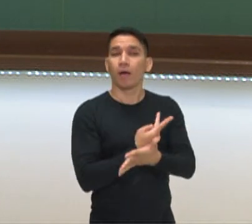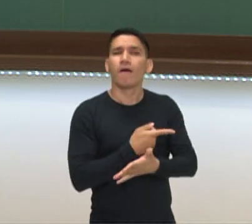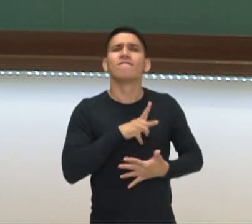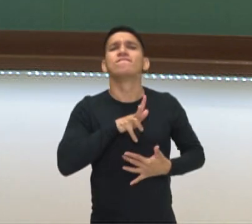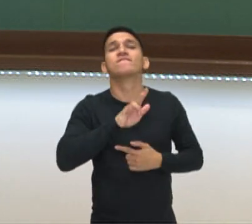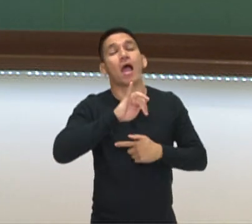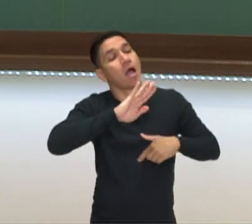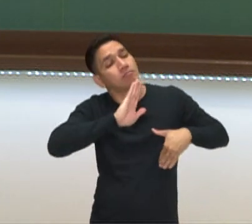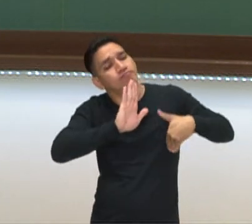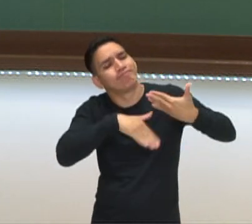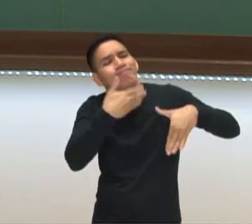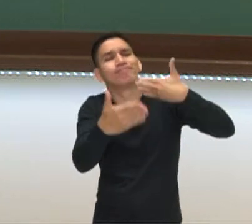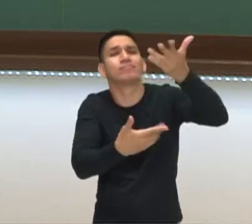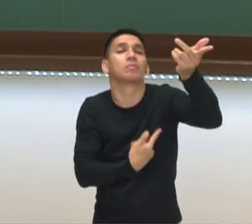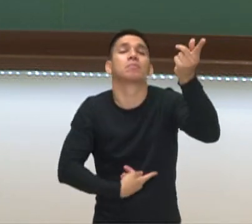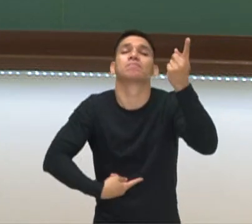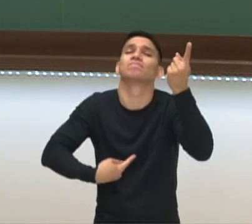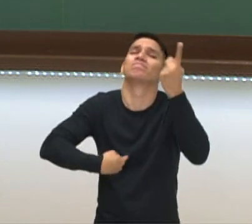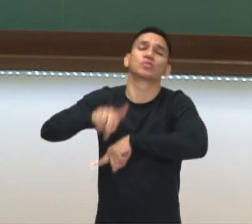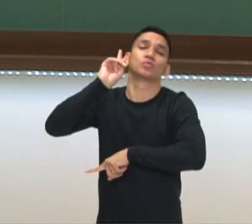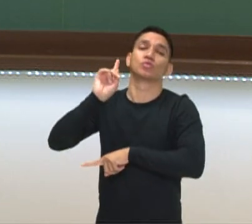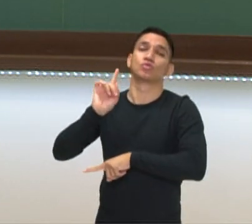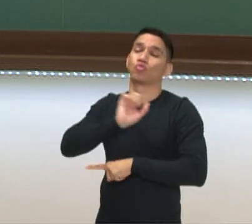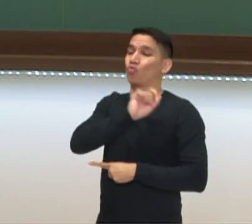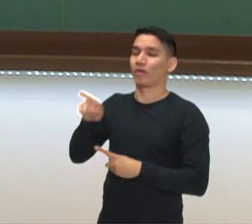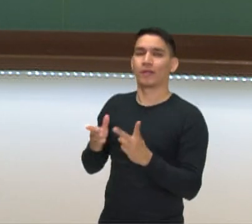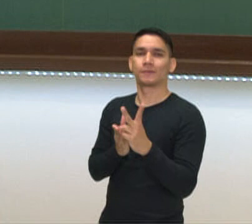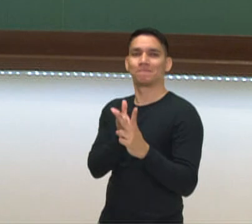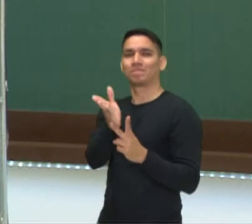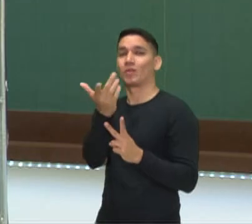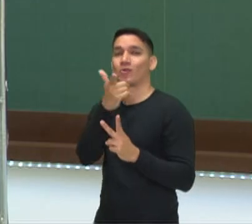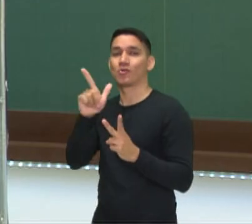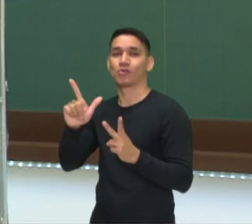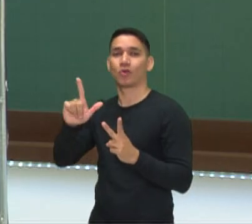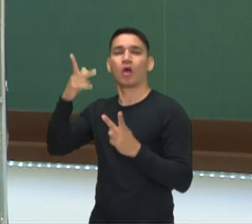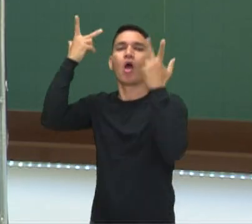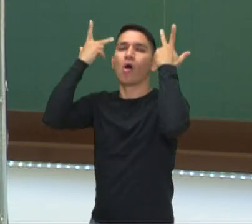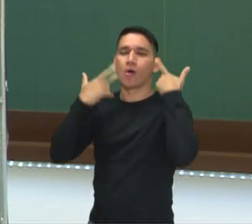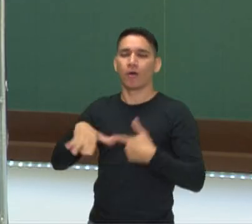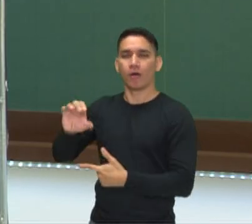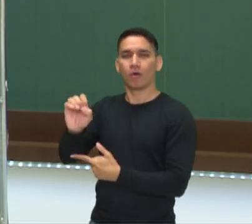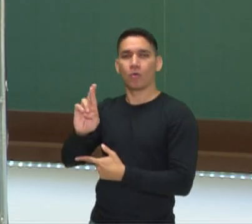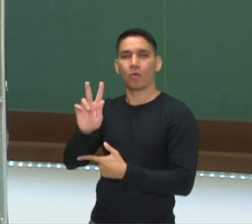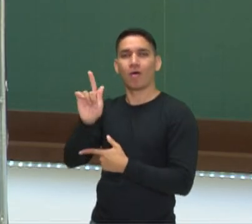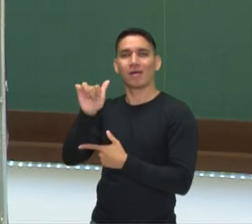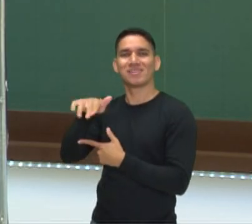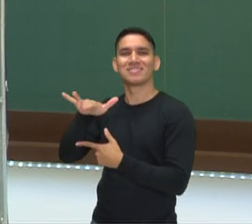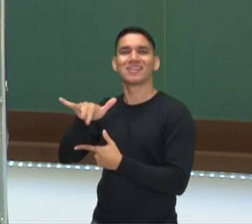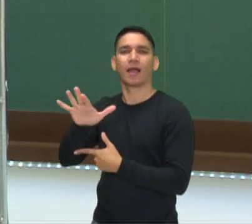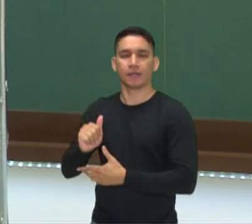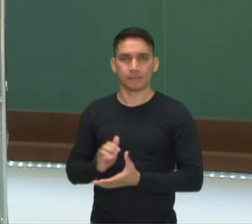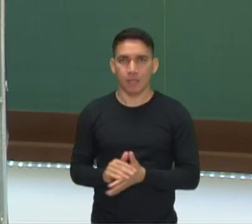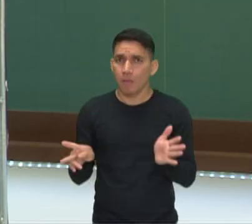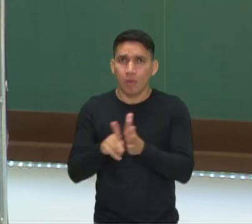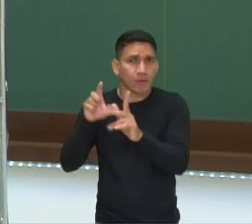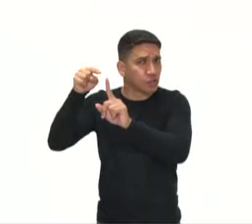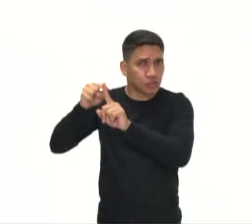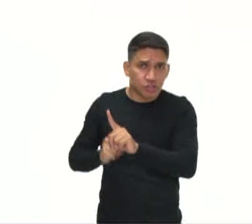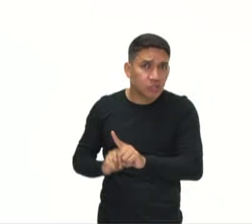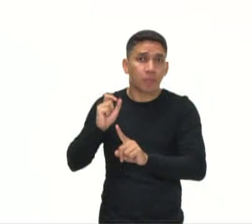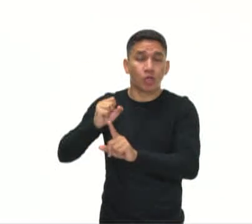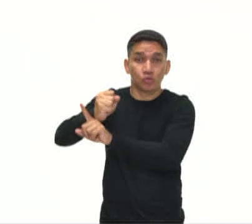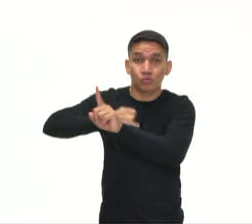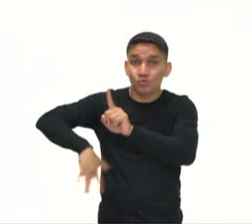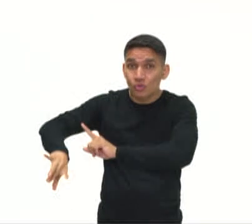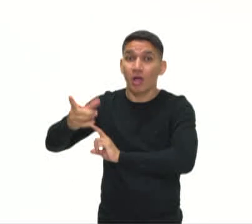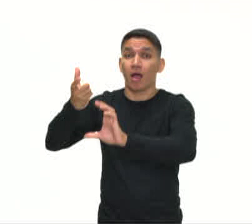modificar muito com a solidariedade orgânica. Na orgânica, que são típicas das sociedades